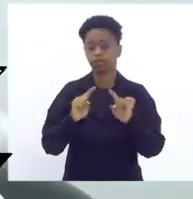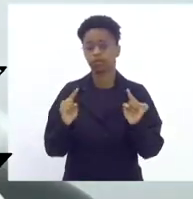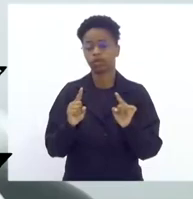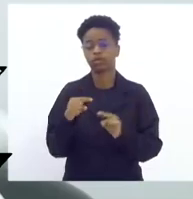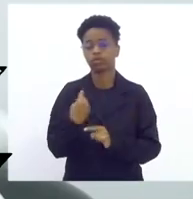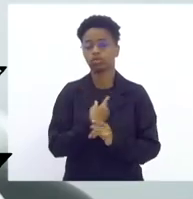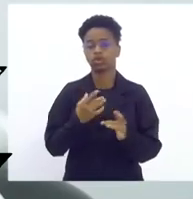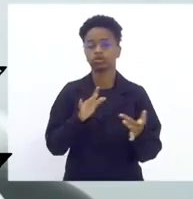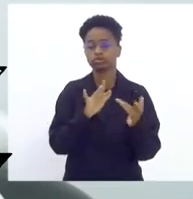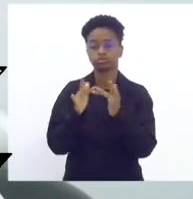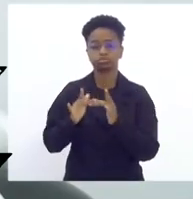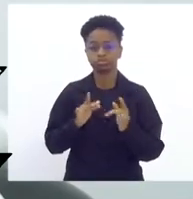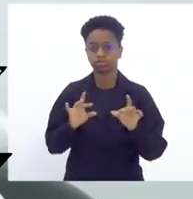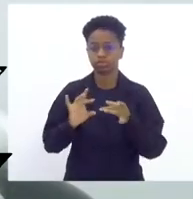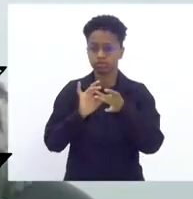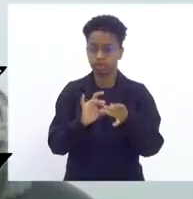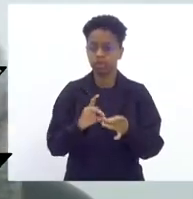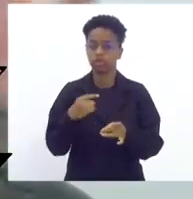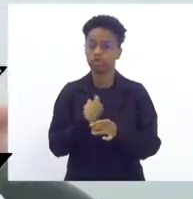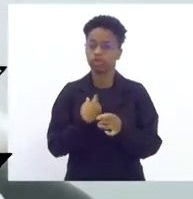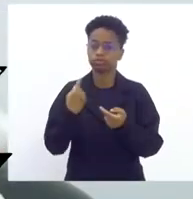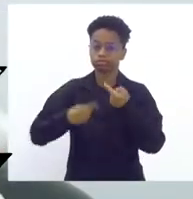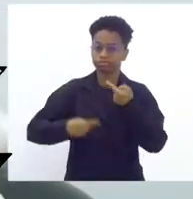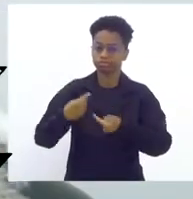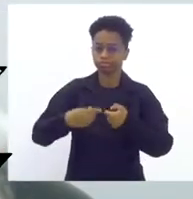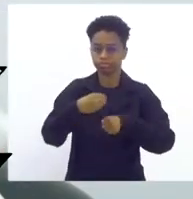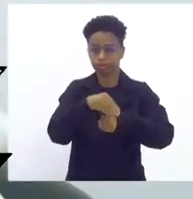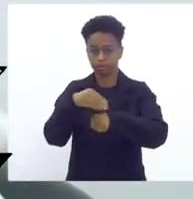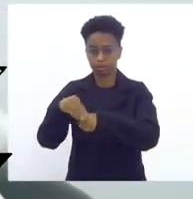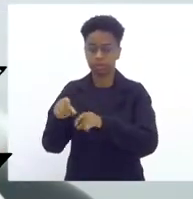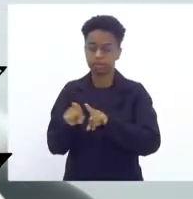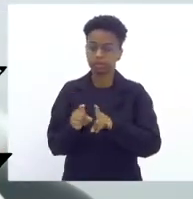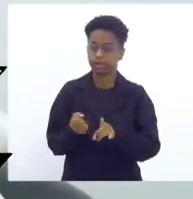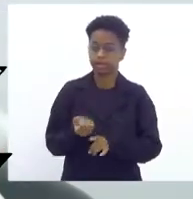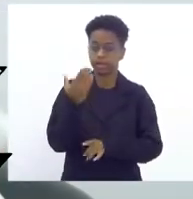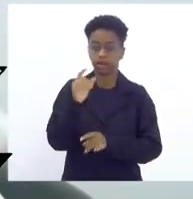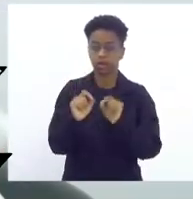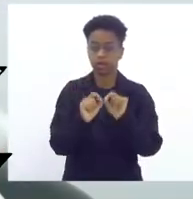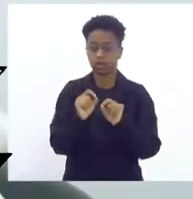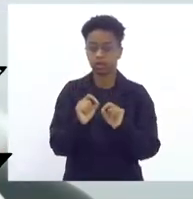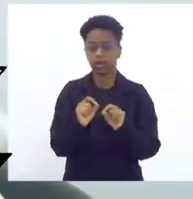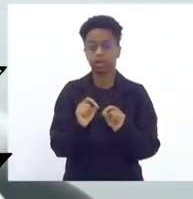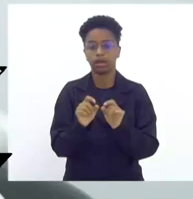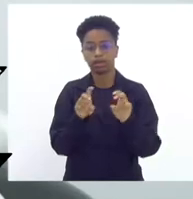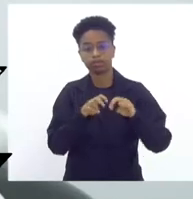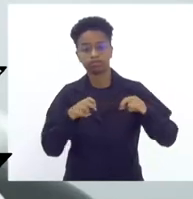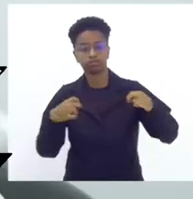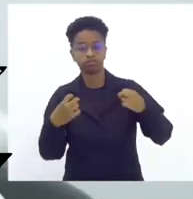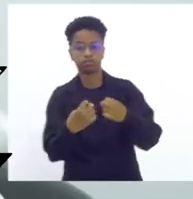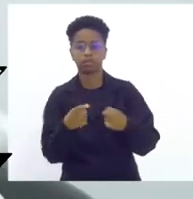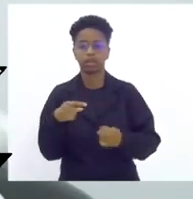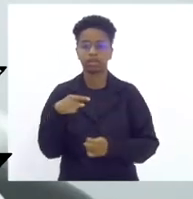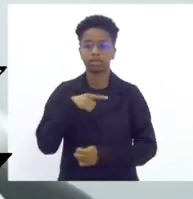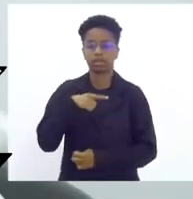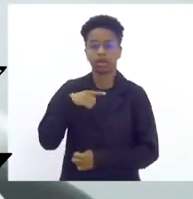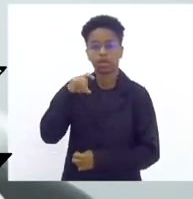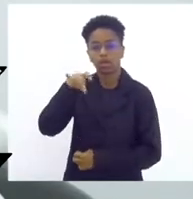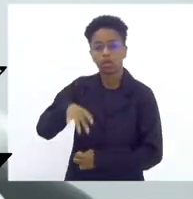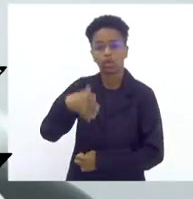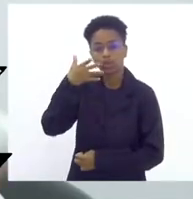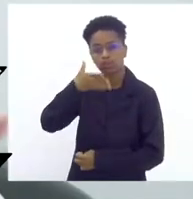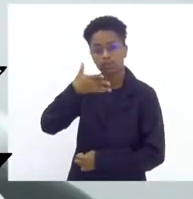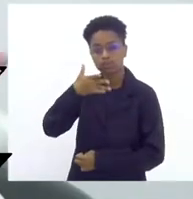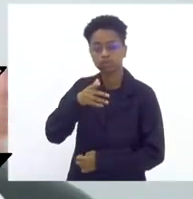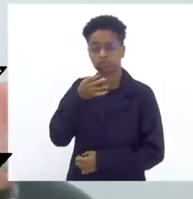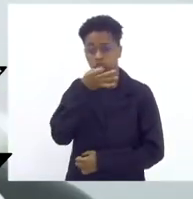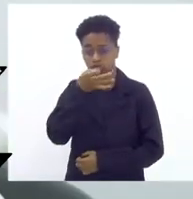e ali a gente discute faz os encaminhamentos quer dizer como exatamente criar essa mesa redonda que até a última fala que sugeriu